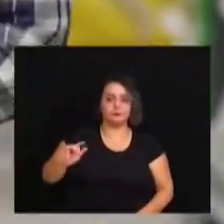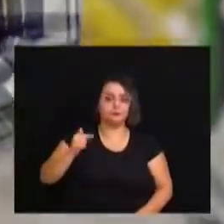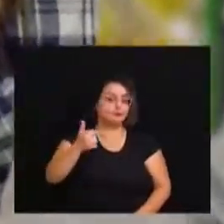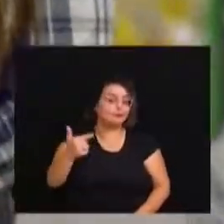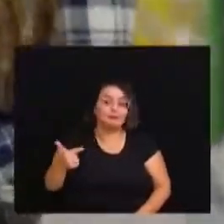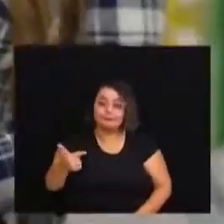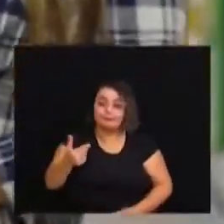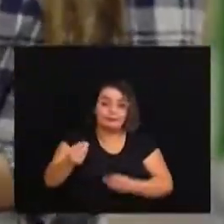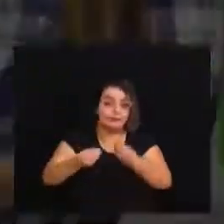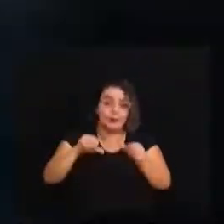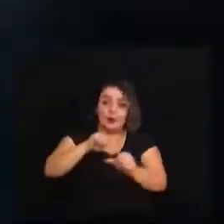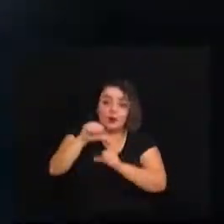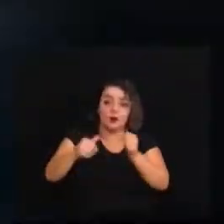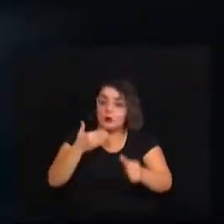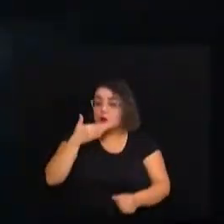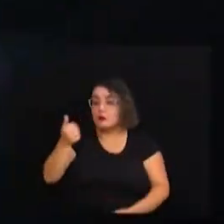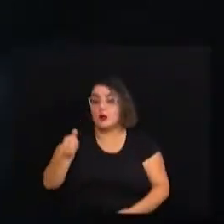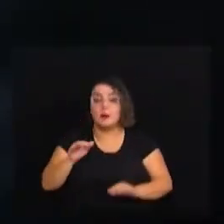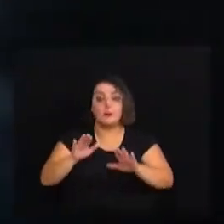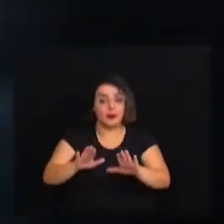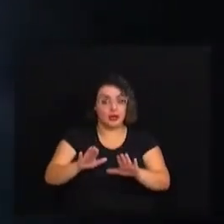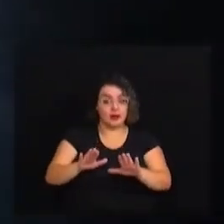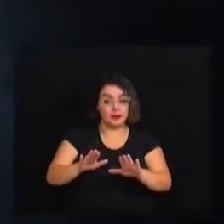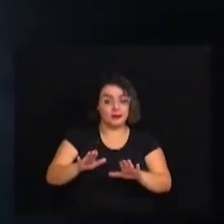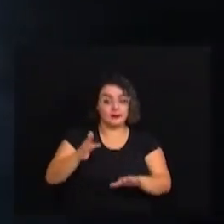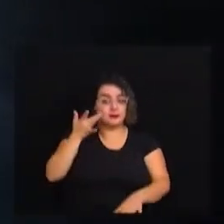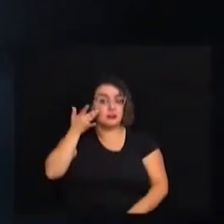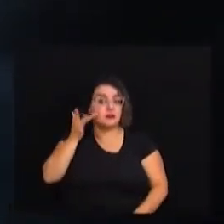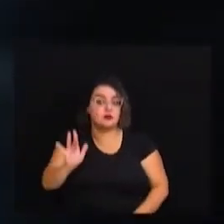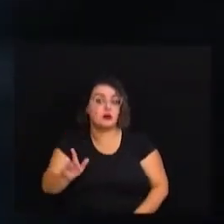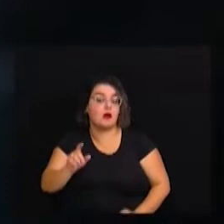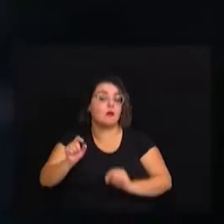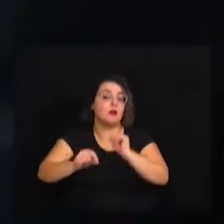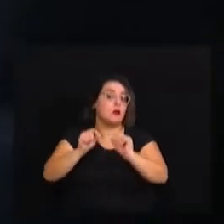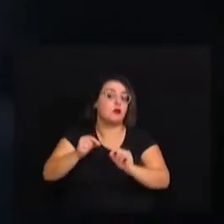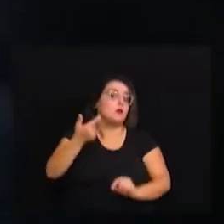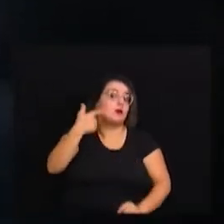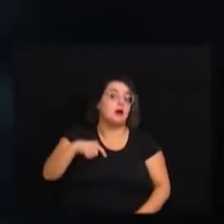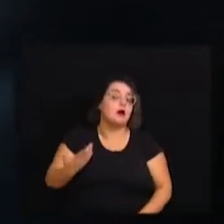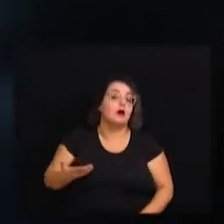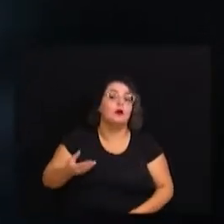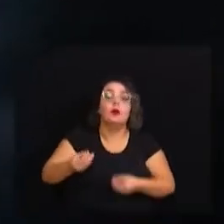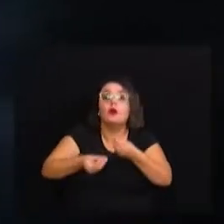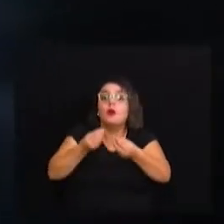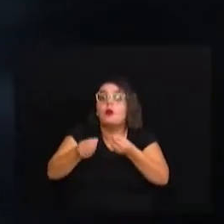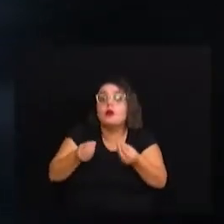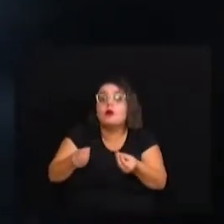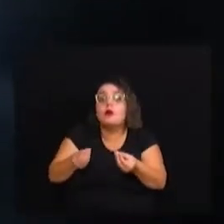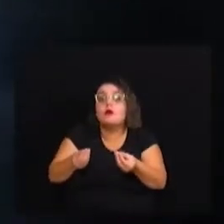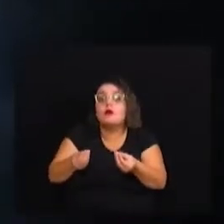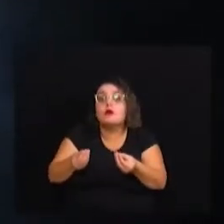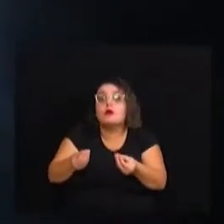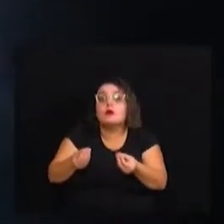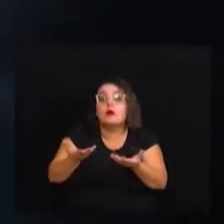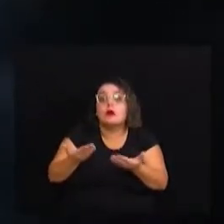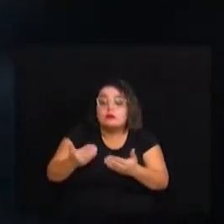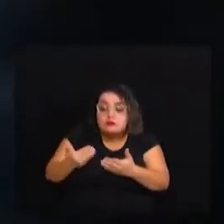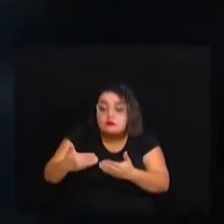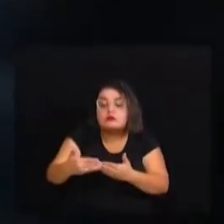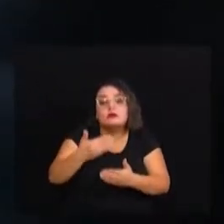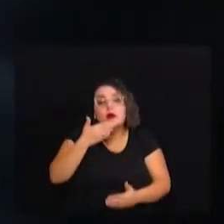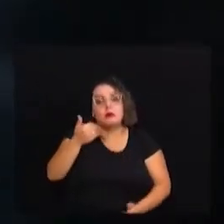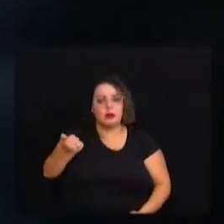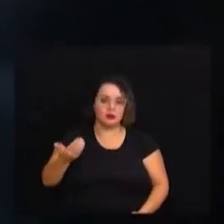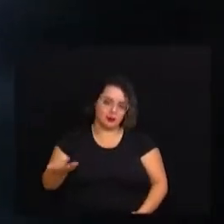tem como mudar, tem como melhorar. Só que se você nem sabia o que você era, como que você vai... Qual é o ponto de partida